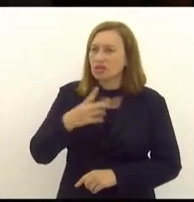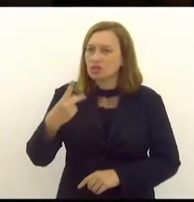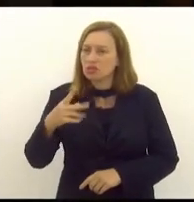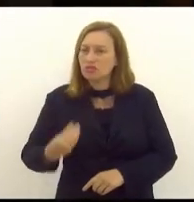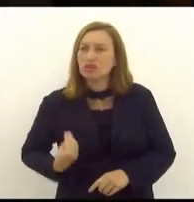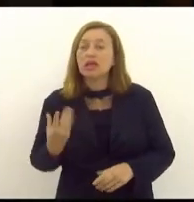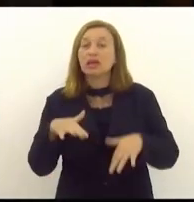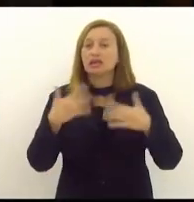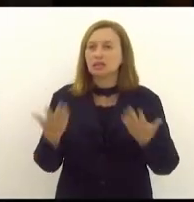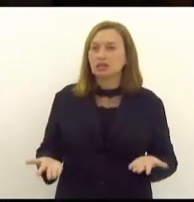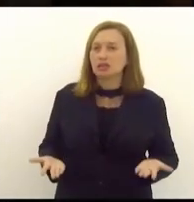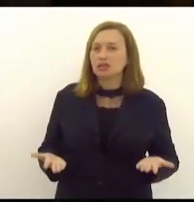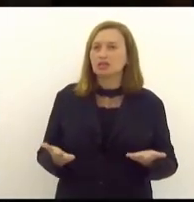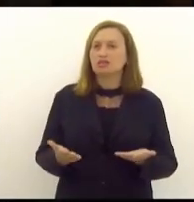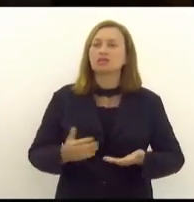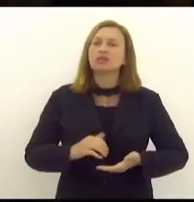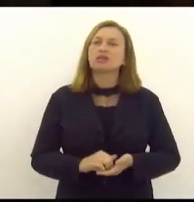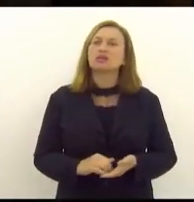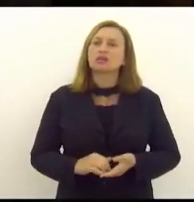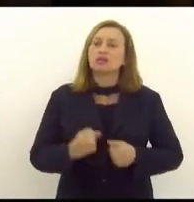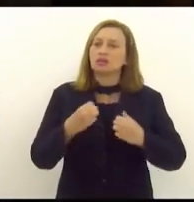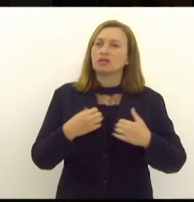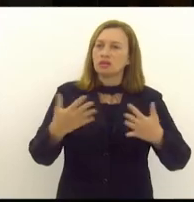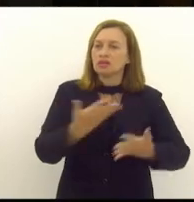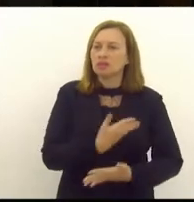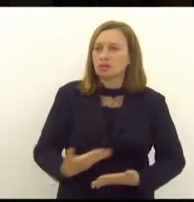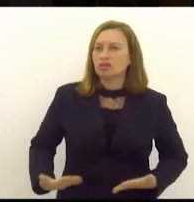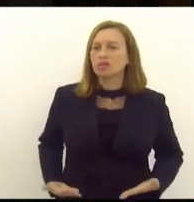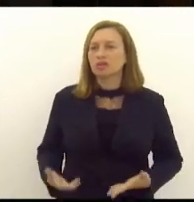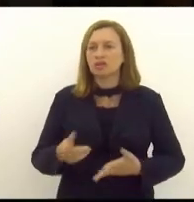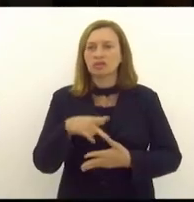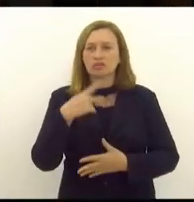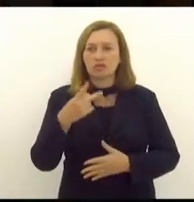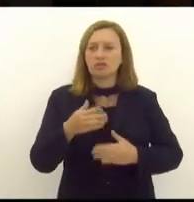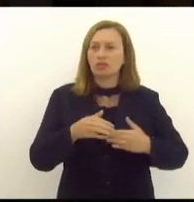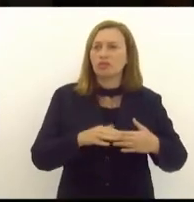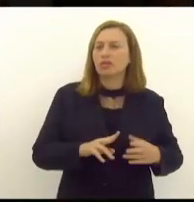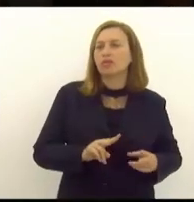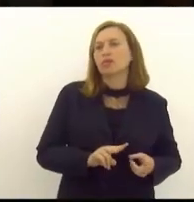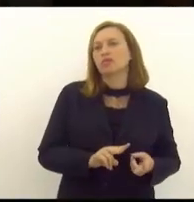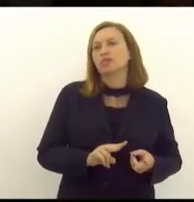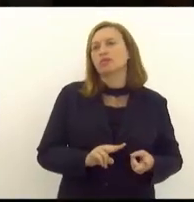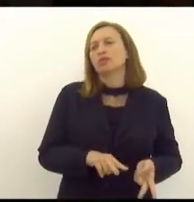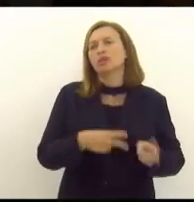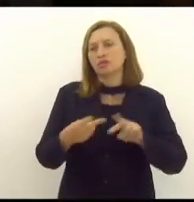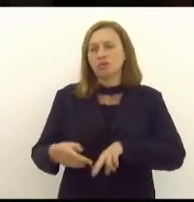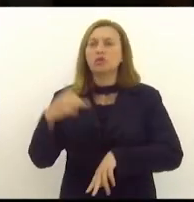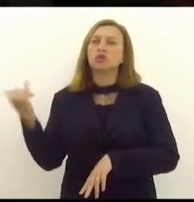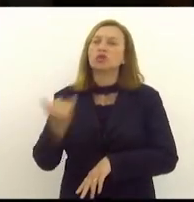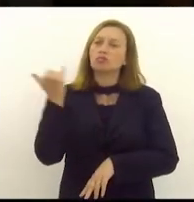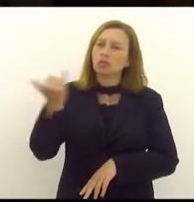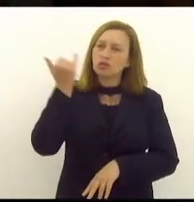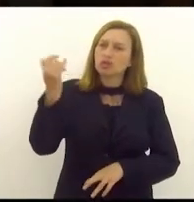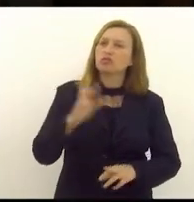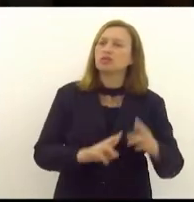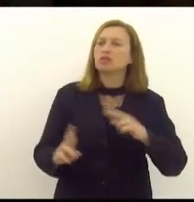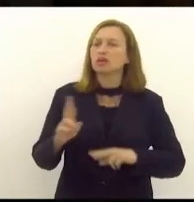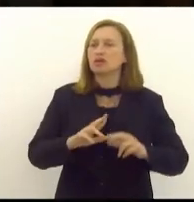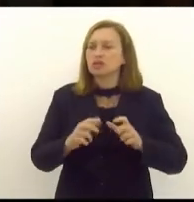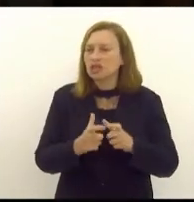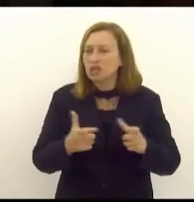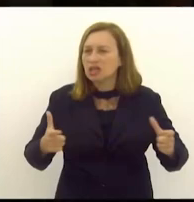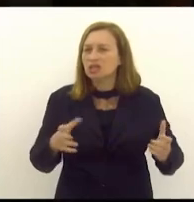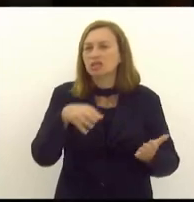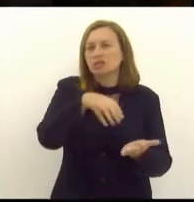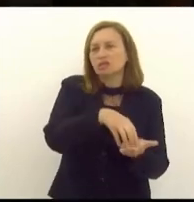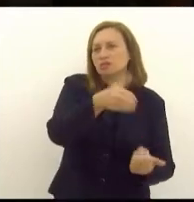essa é uma das audiências públicas que a gente trouxe como encaminhamento importante com relação a ampliação da